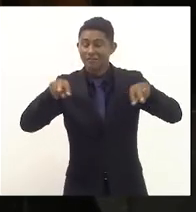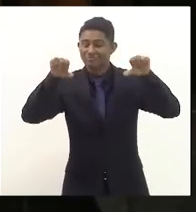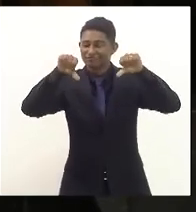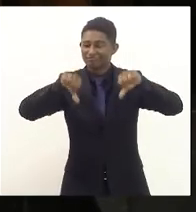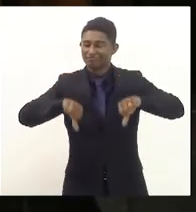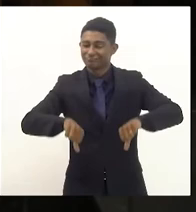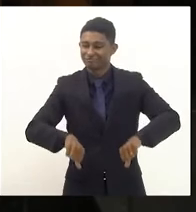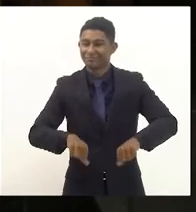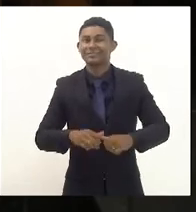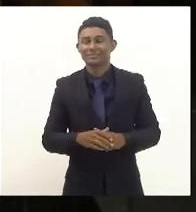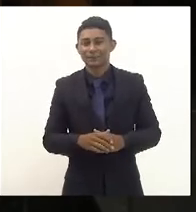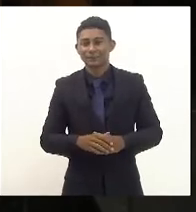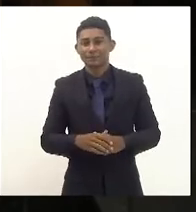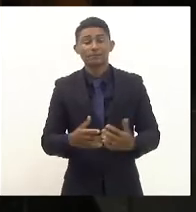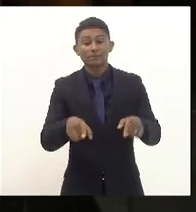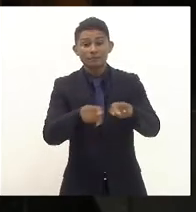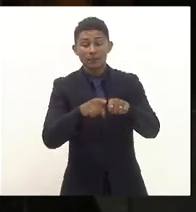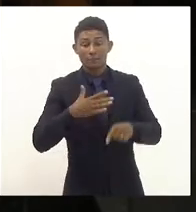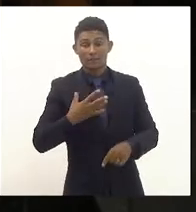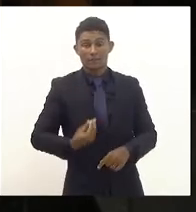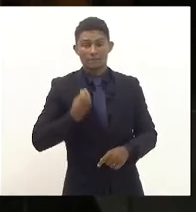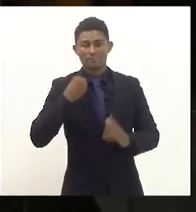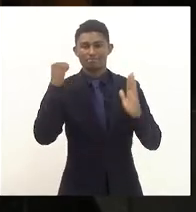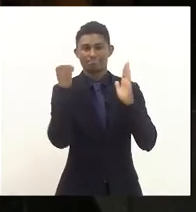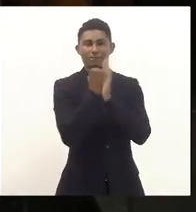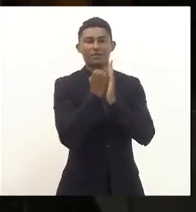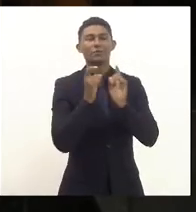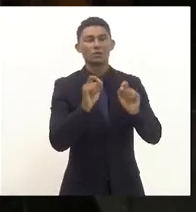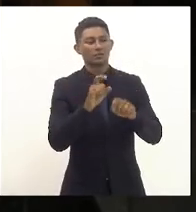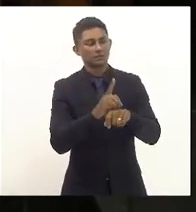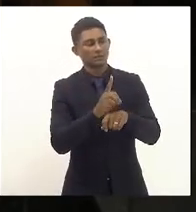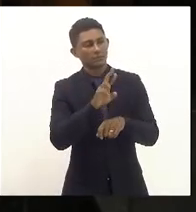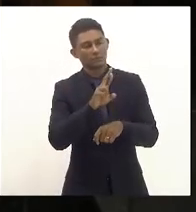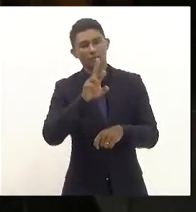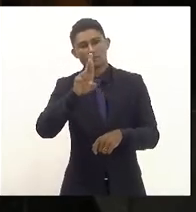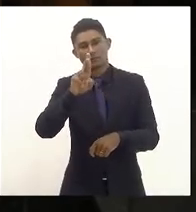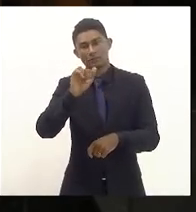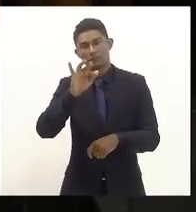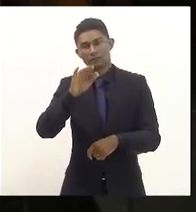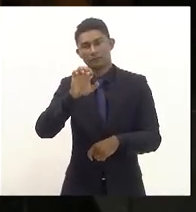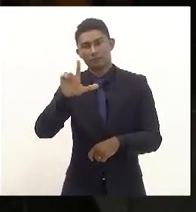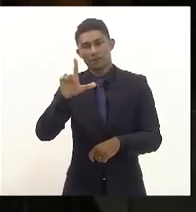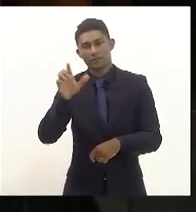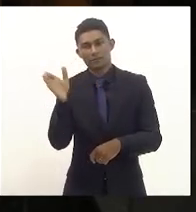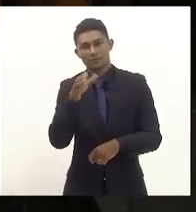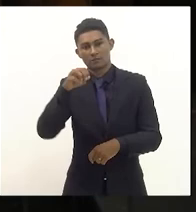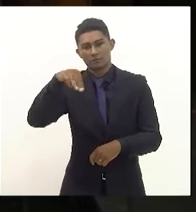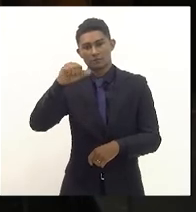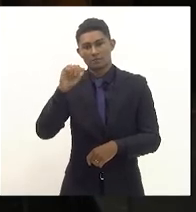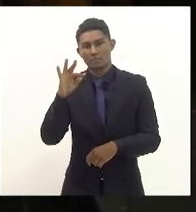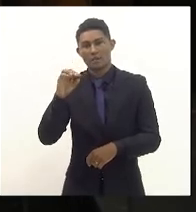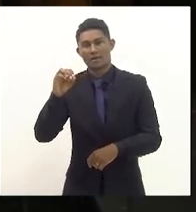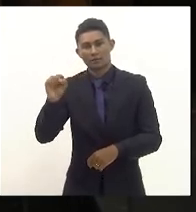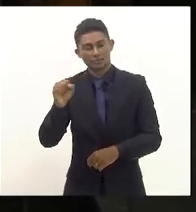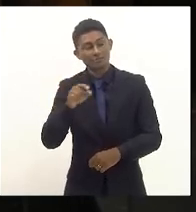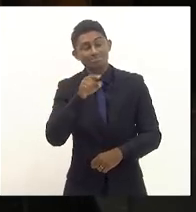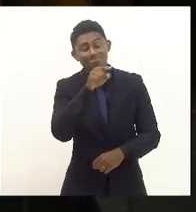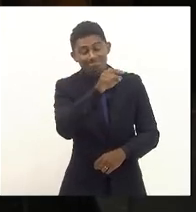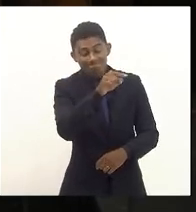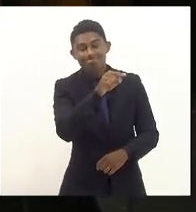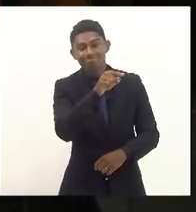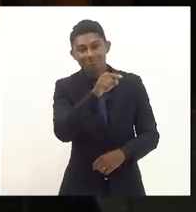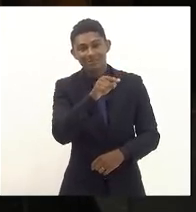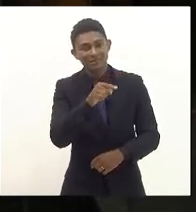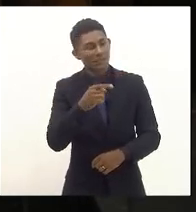o outro momento mirtilo na minha vida Doutor Rafael Matos Doutor Rafael Mello Marcos é mais uma prova de que